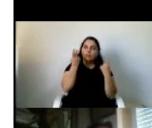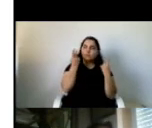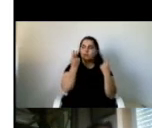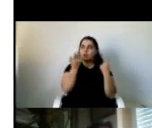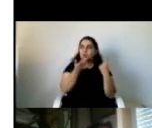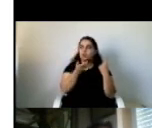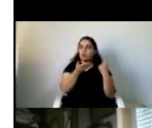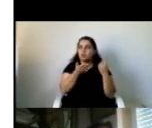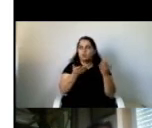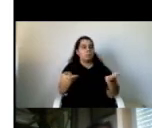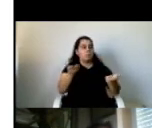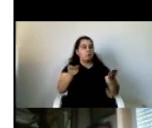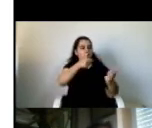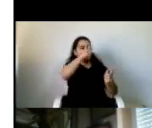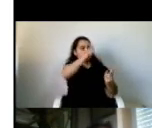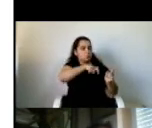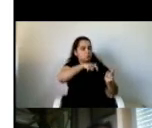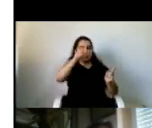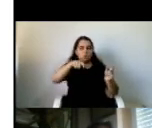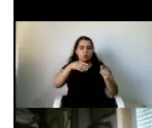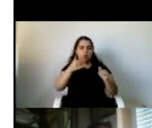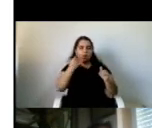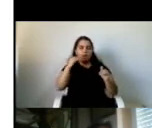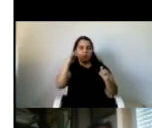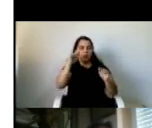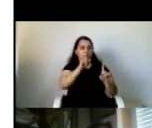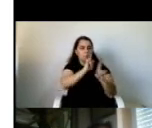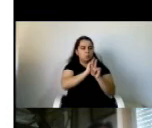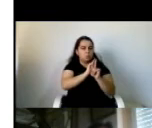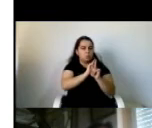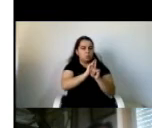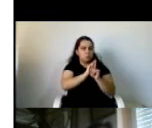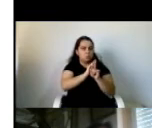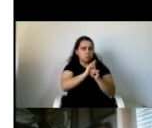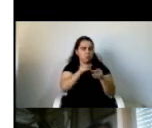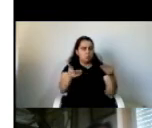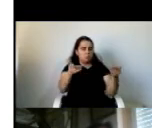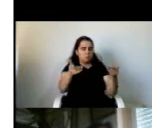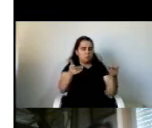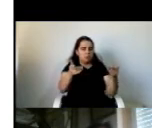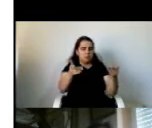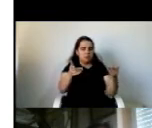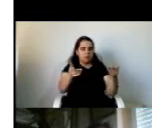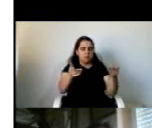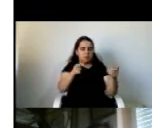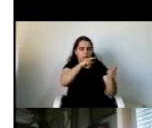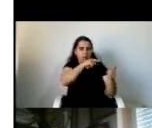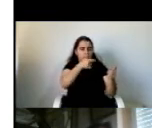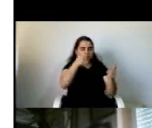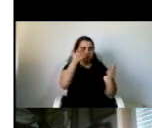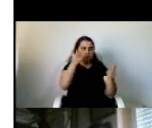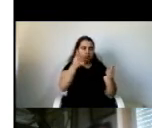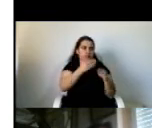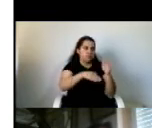comparativamente com outras pessoas da mesma idade, mas que não têm qualquer tipo de deficiência ou incapacidade, elas